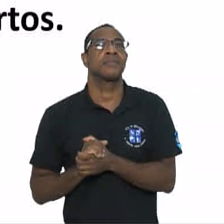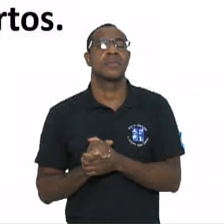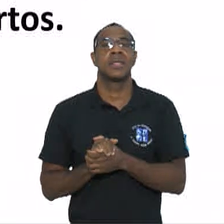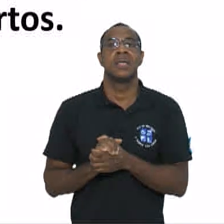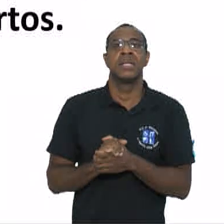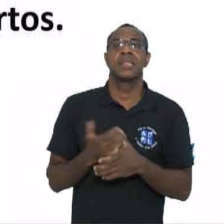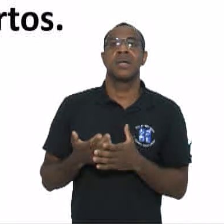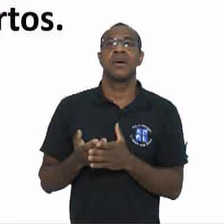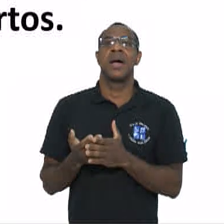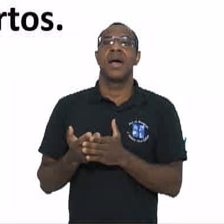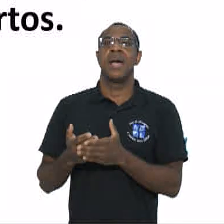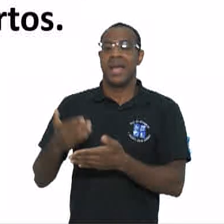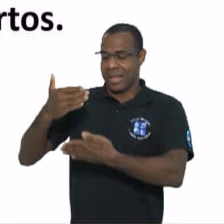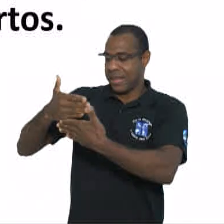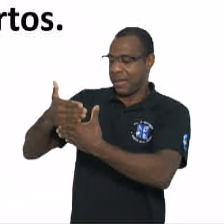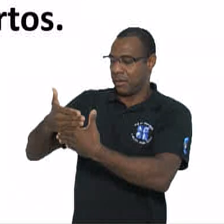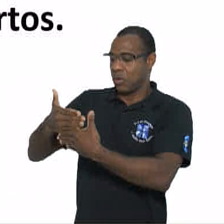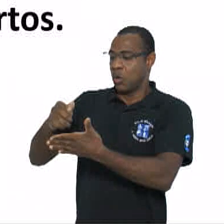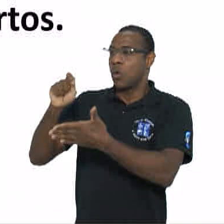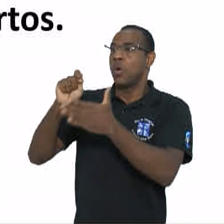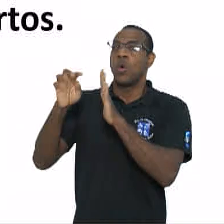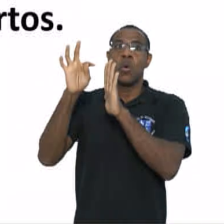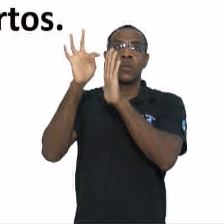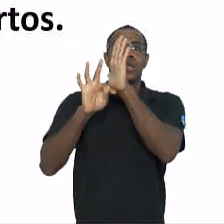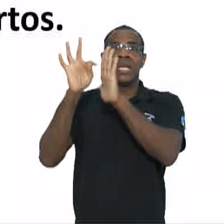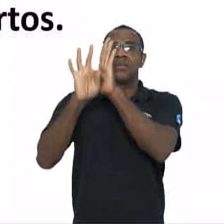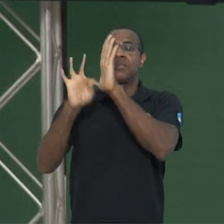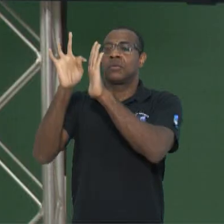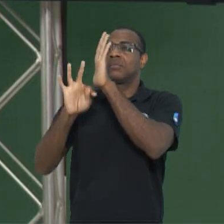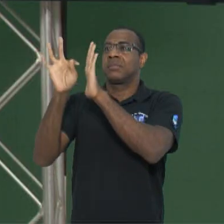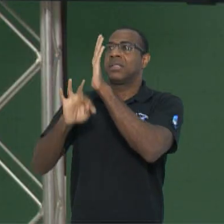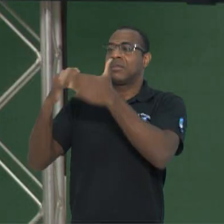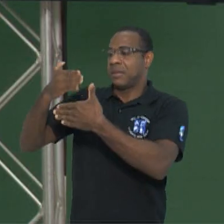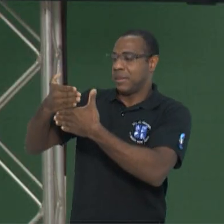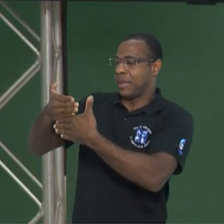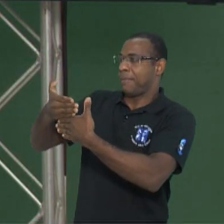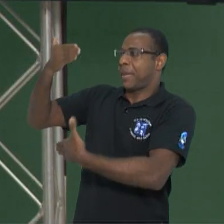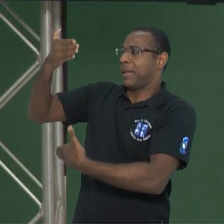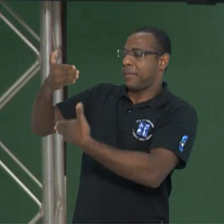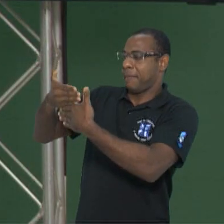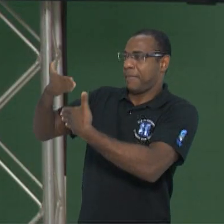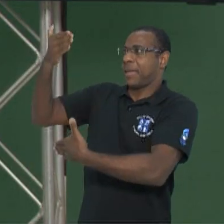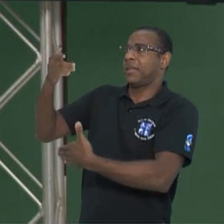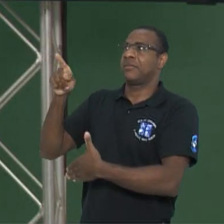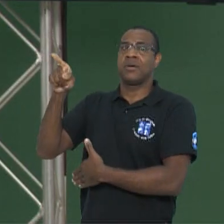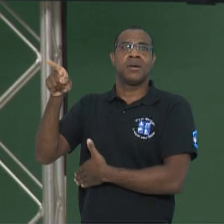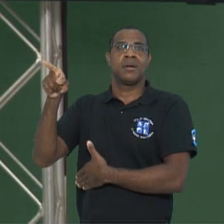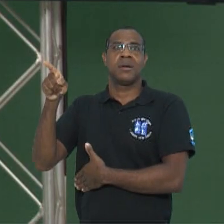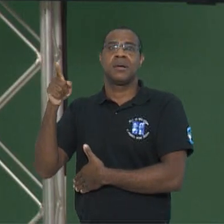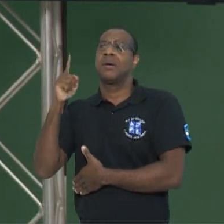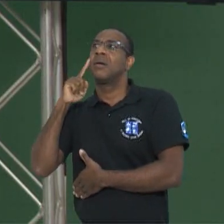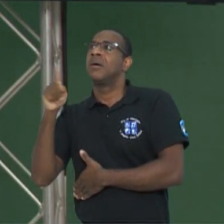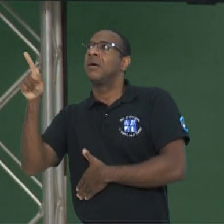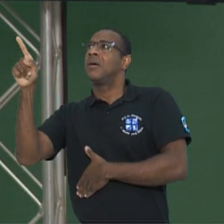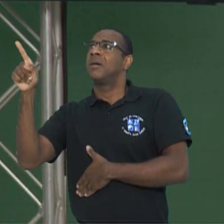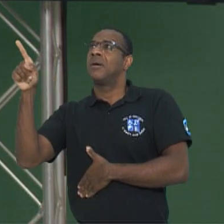das paredes das pirâmides, isso aqui é um desenho de uma parede do portão da tumba do faraó